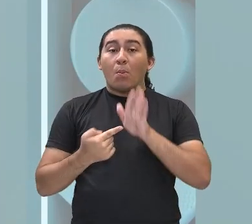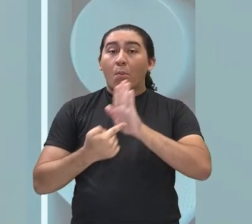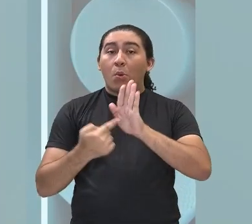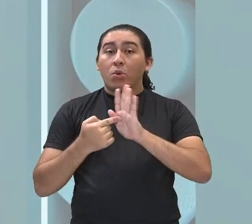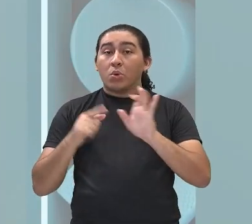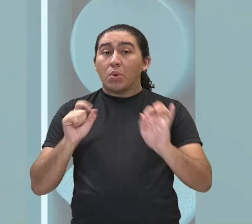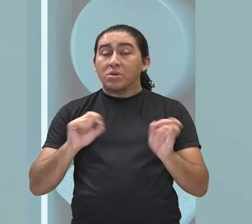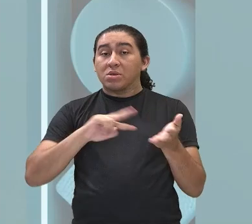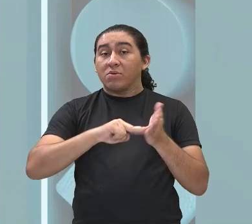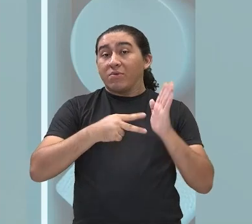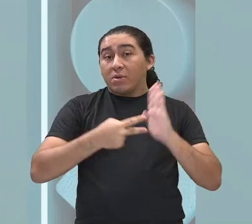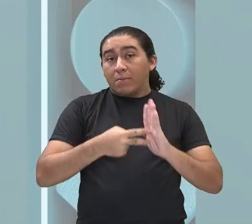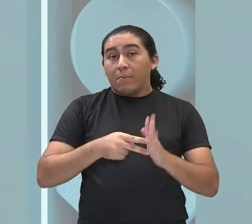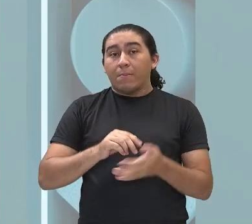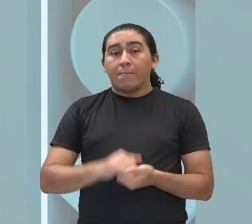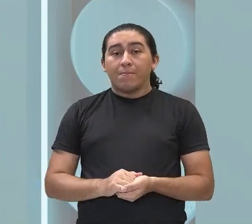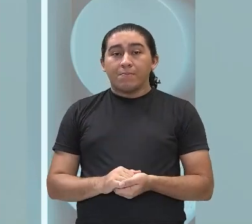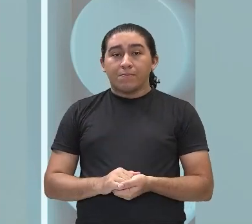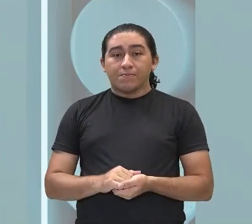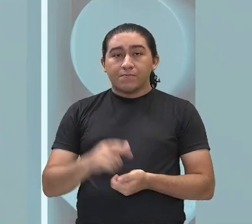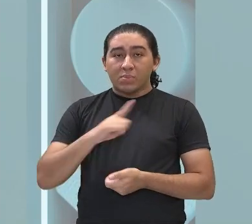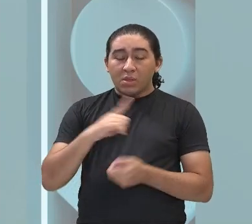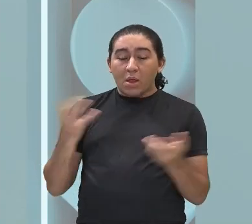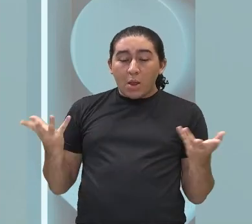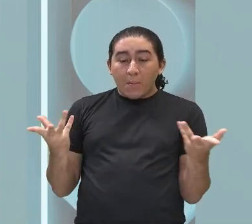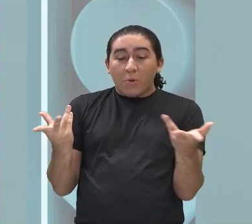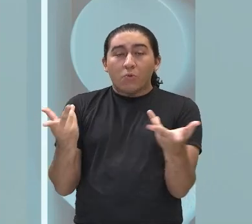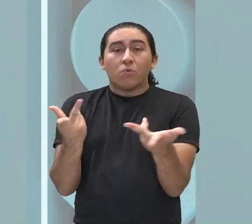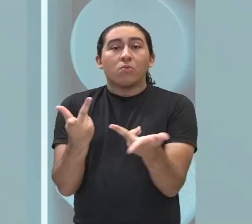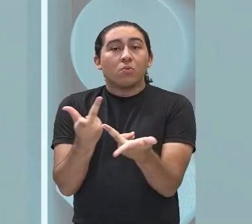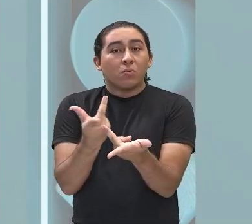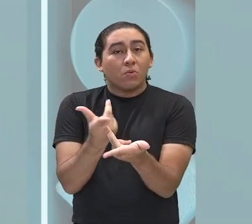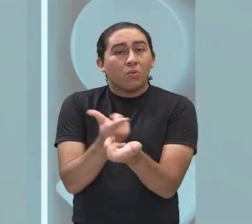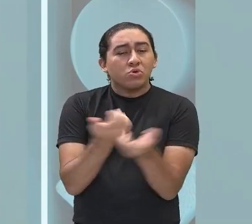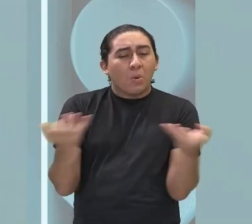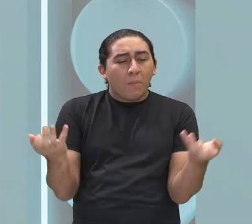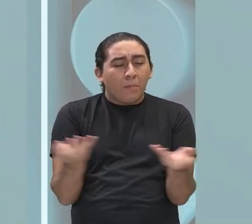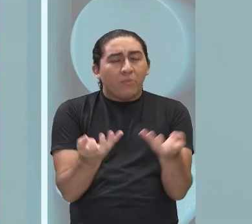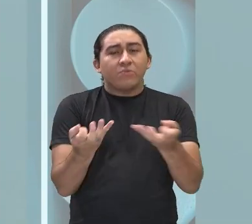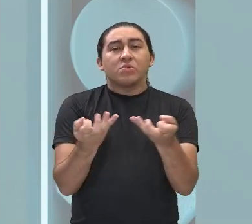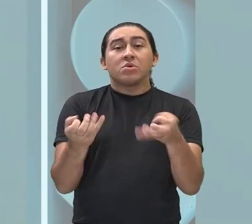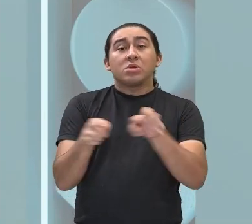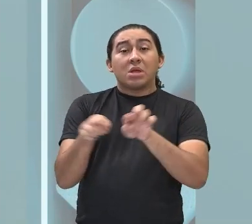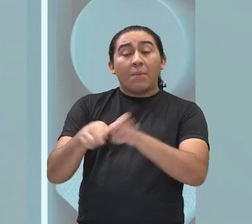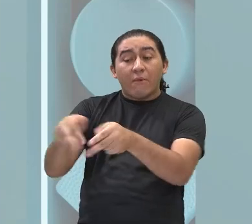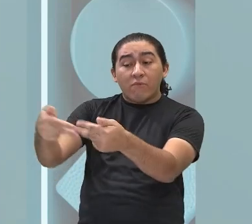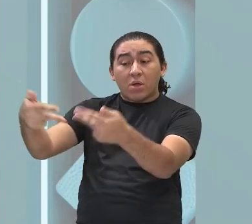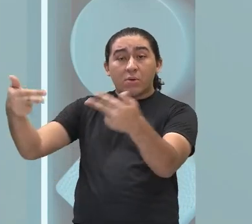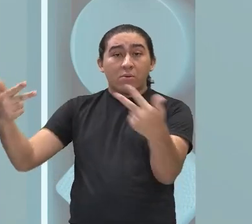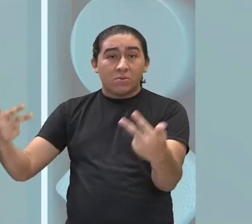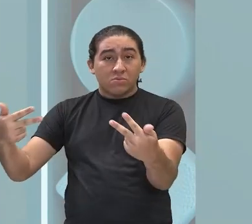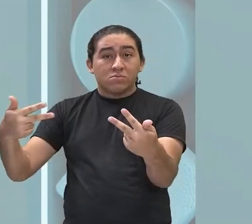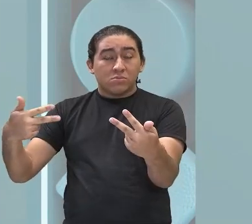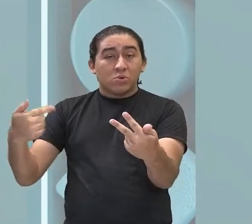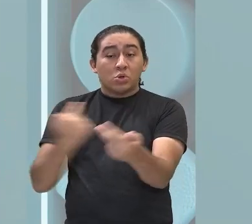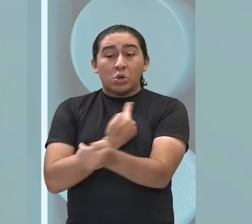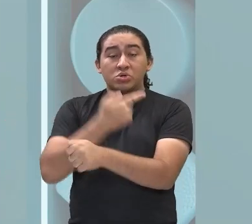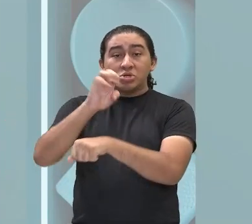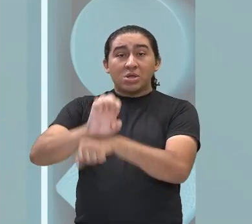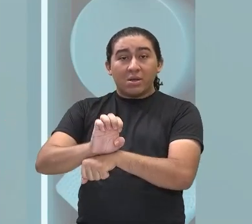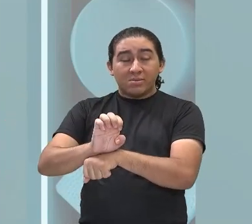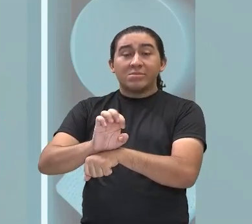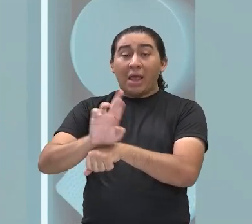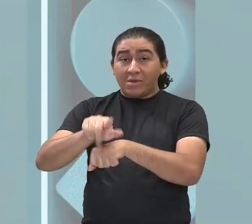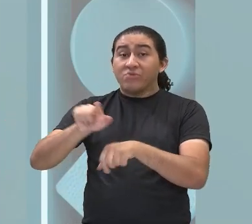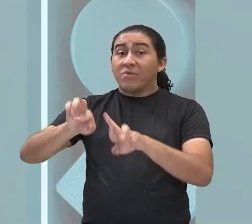a questão das riquezas e, ao mesmo tempo, da nossa diversidade, que nos difere e que,